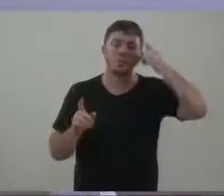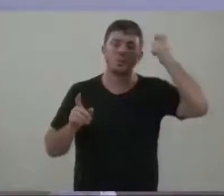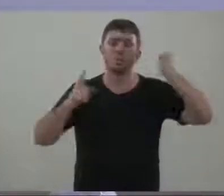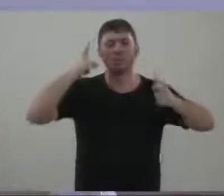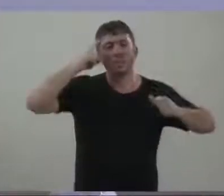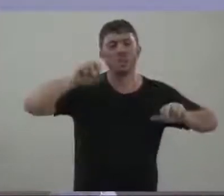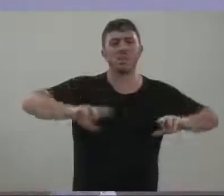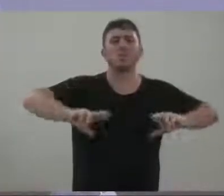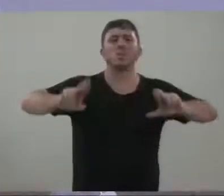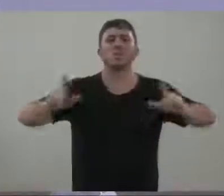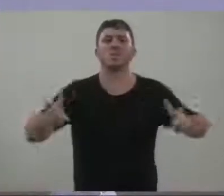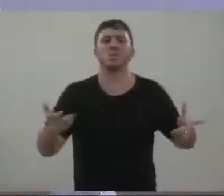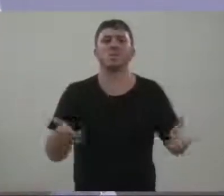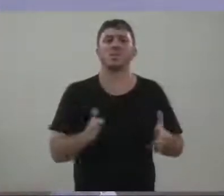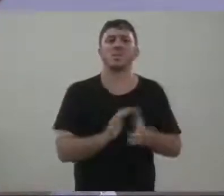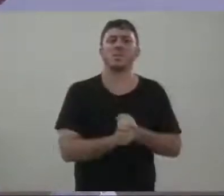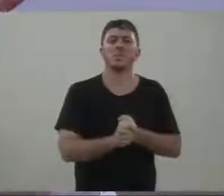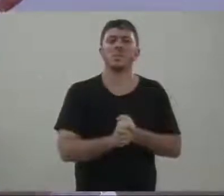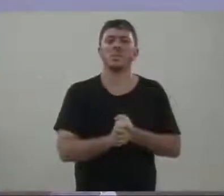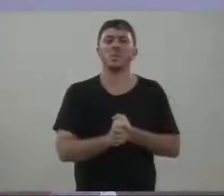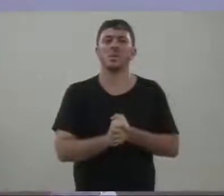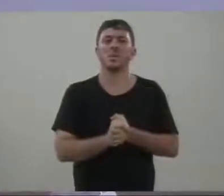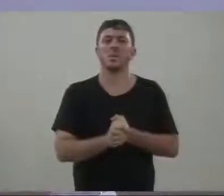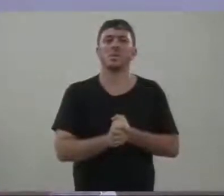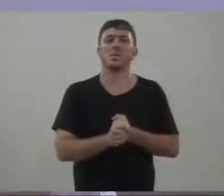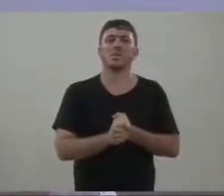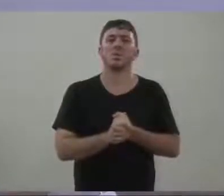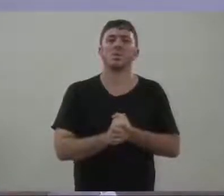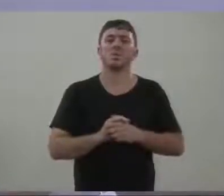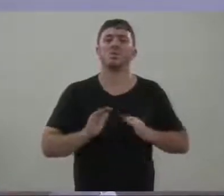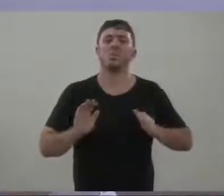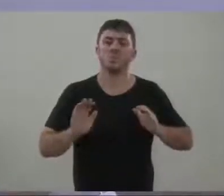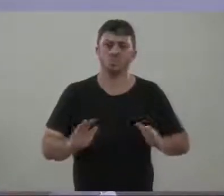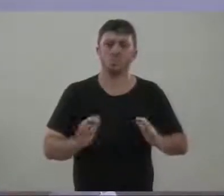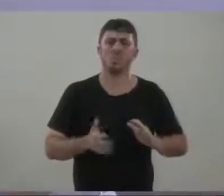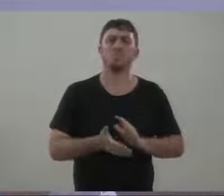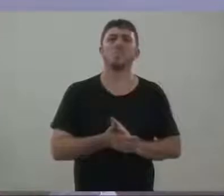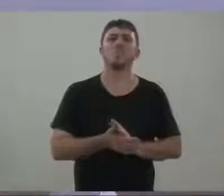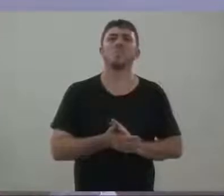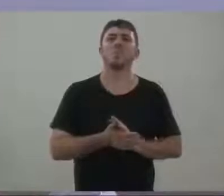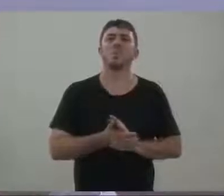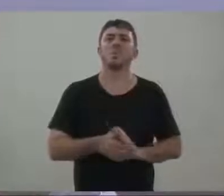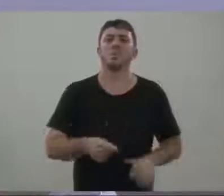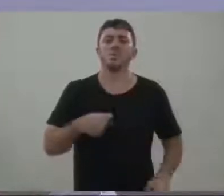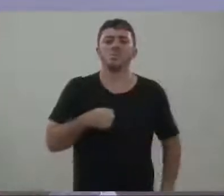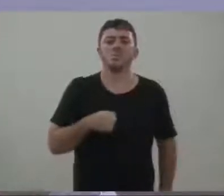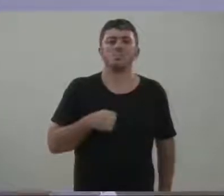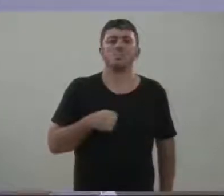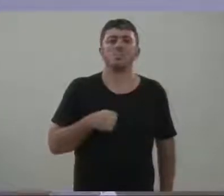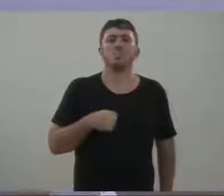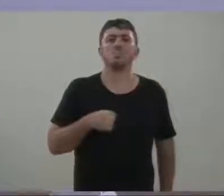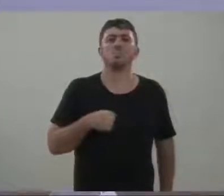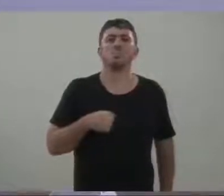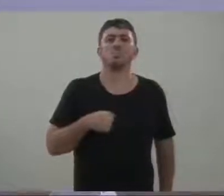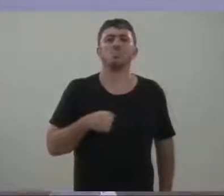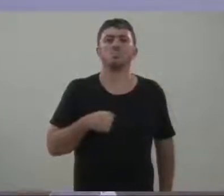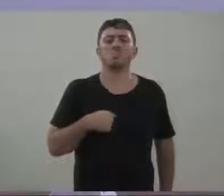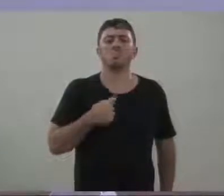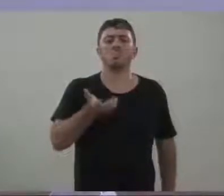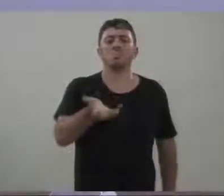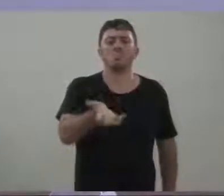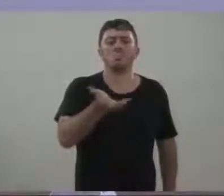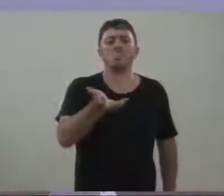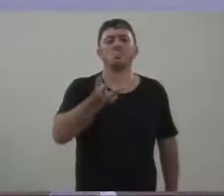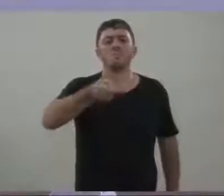Né? E aí nós vemos toda essa situação que está acontecendo. E por isso, e aqui eu quero fazer um registro